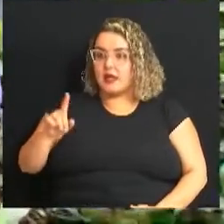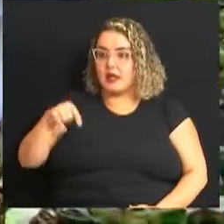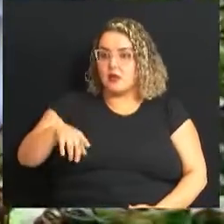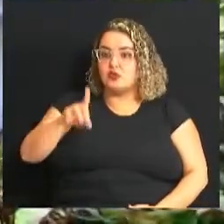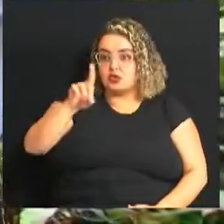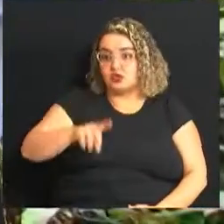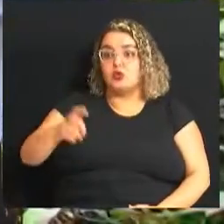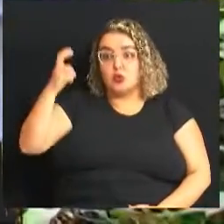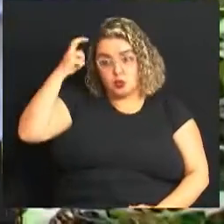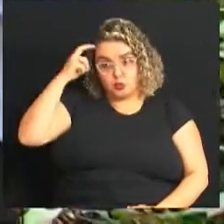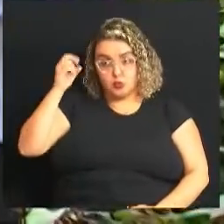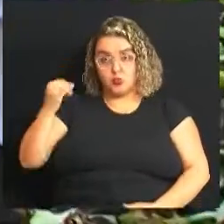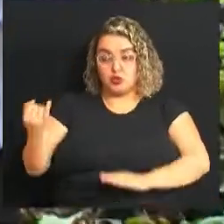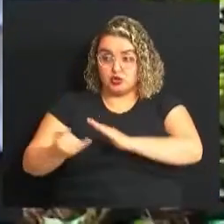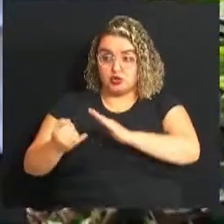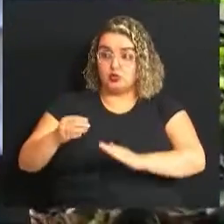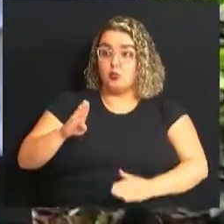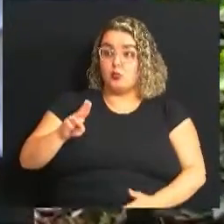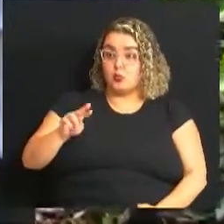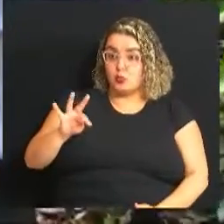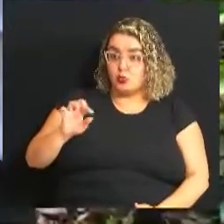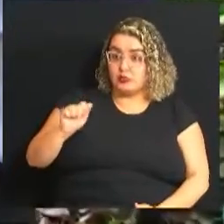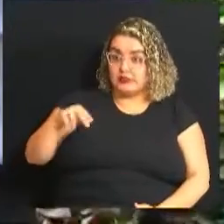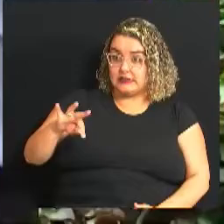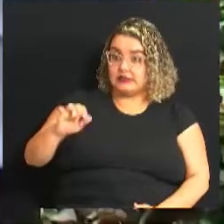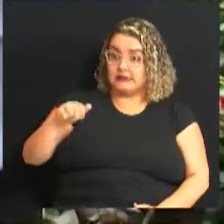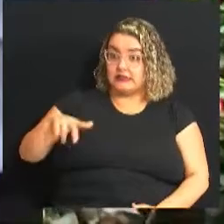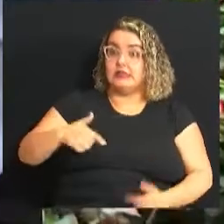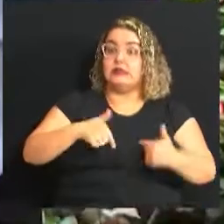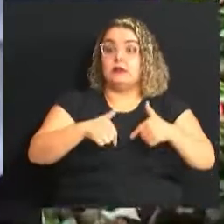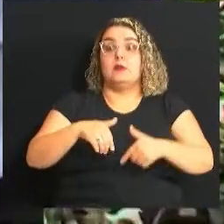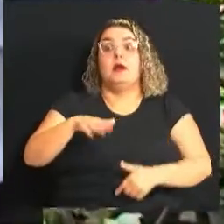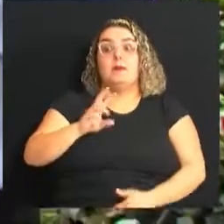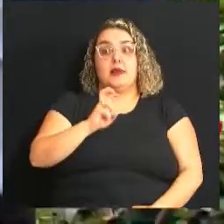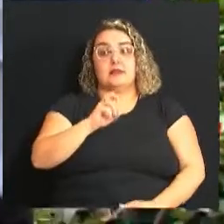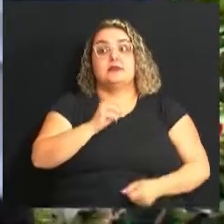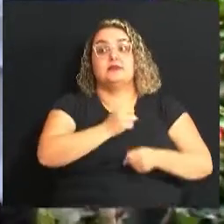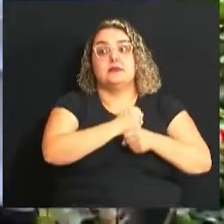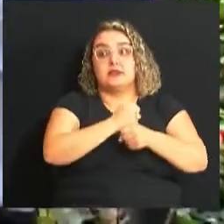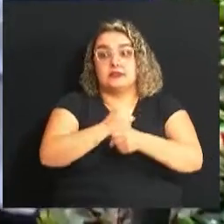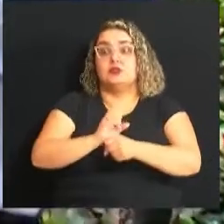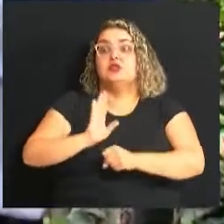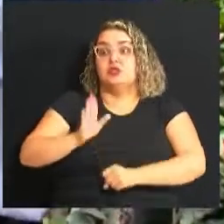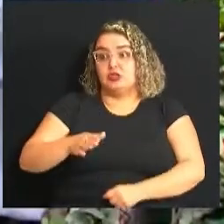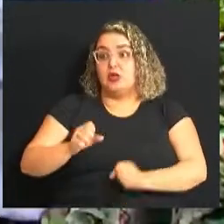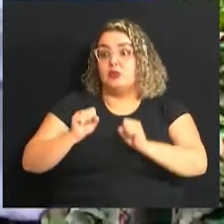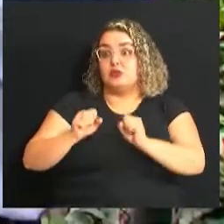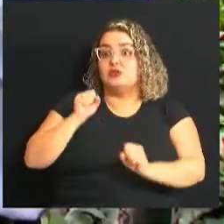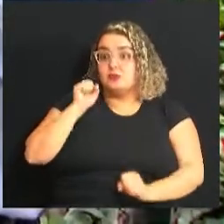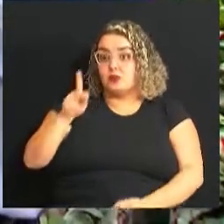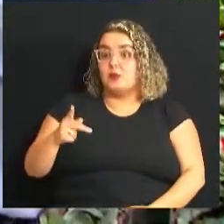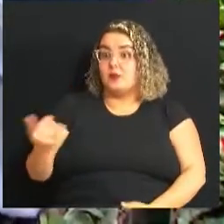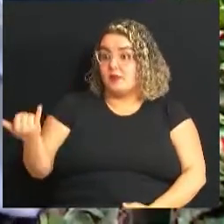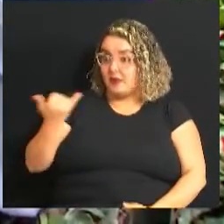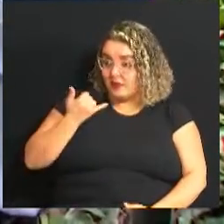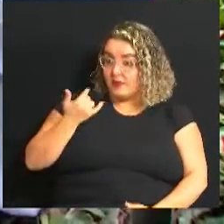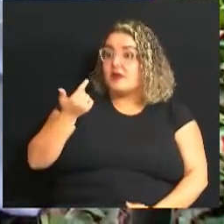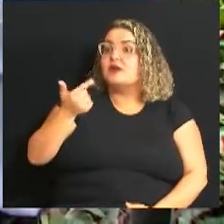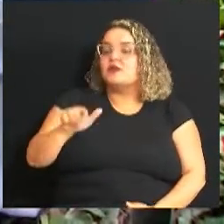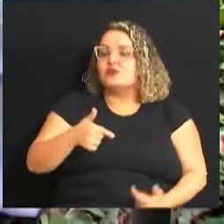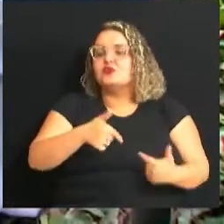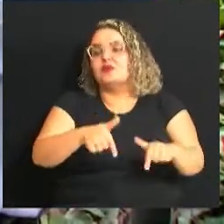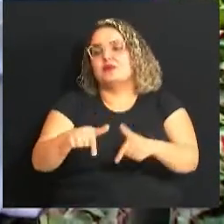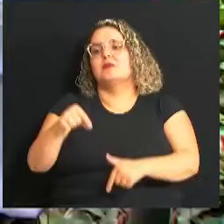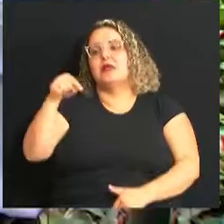Instituto Butantã, trabalha aqui há mais de 50 anos, já podia se aposentar, ele estava me contando, mas faz questão de continuar trabalhando